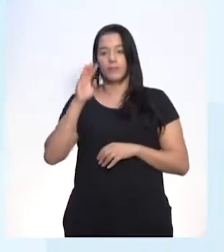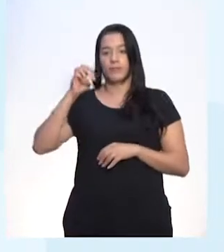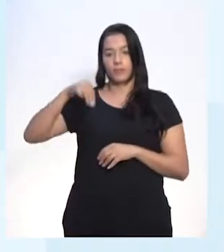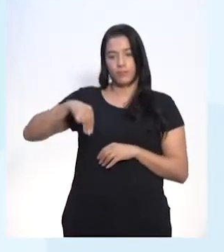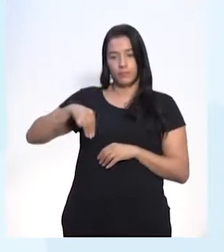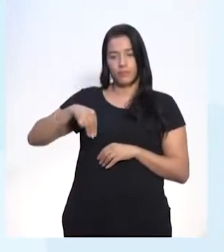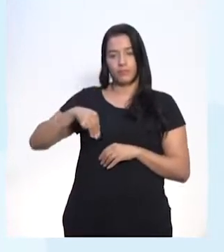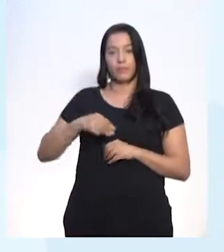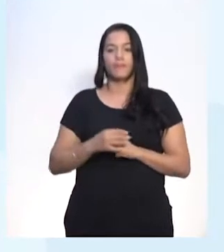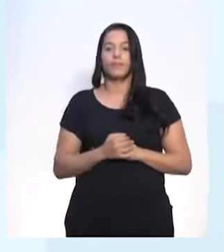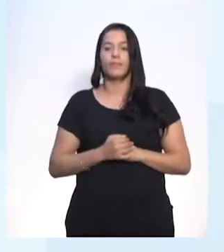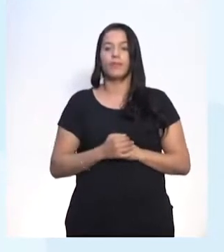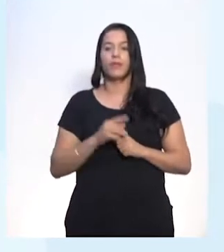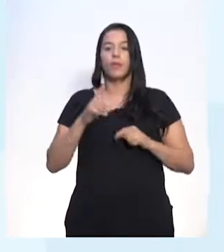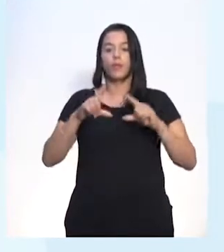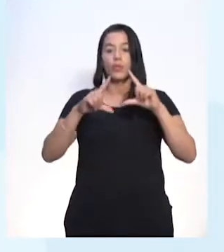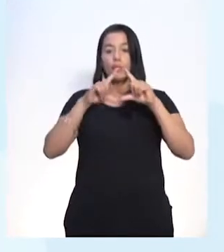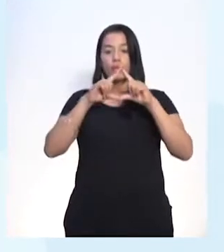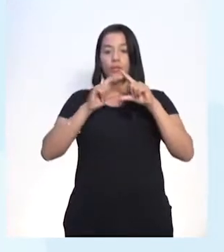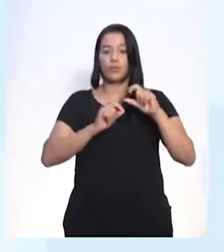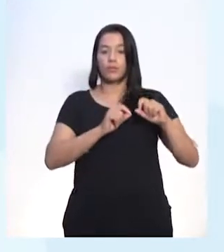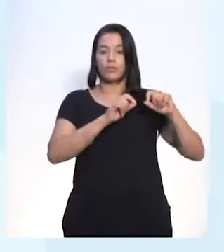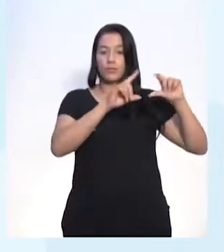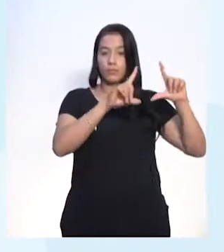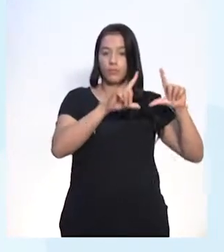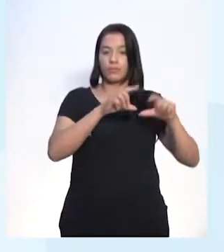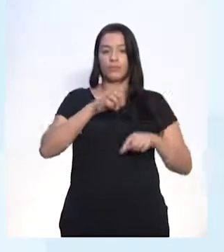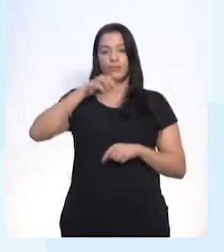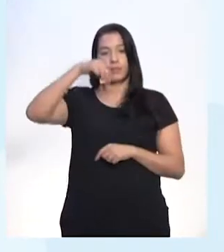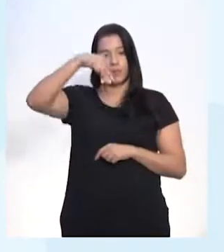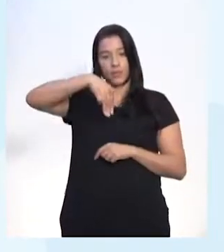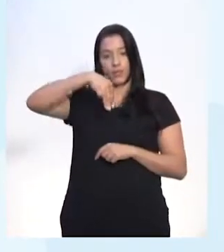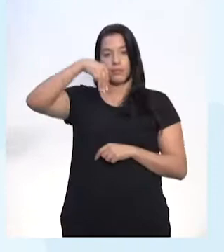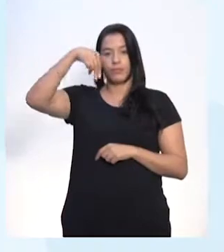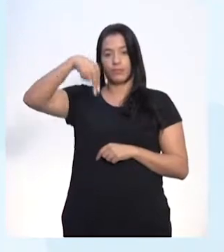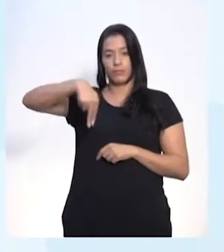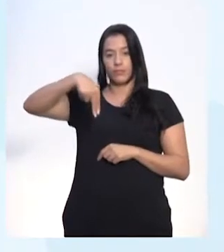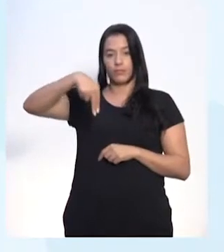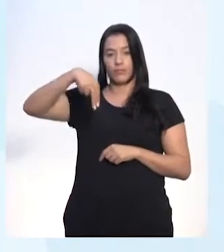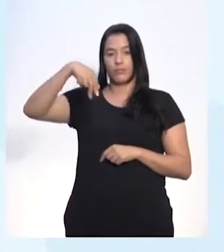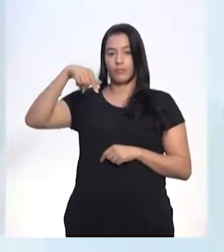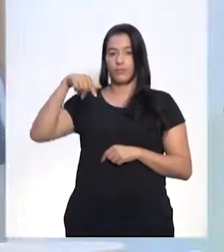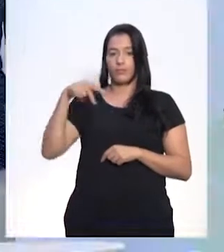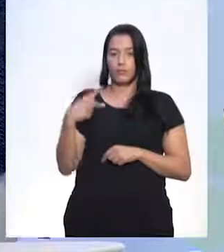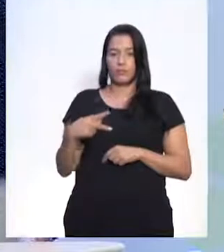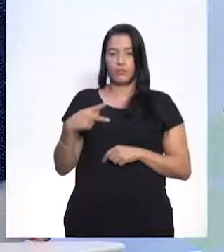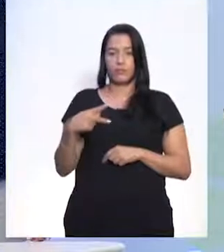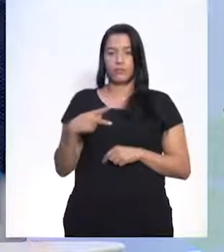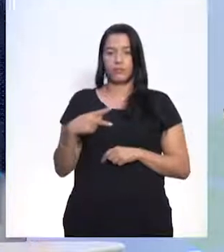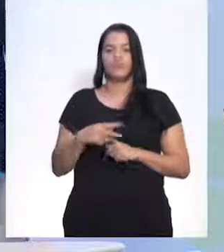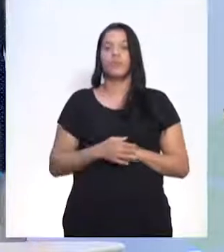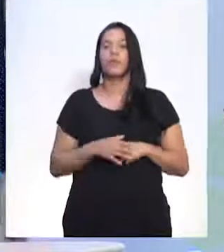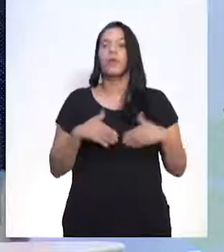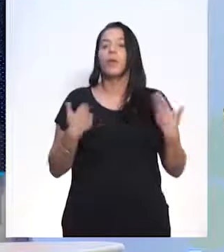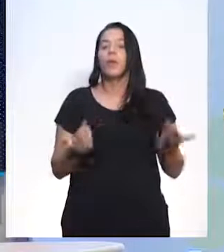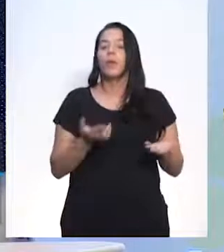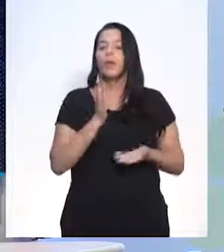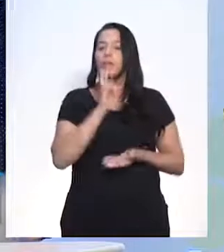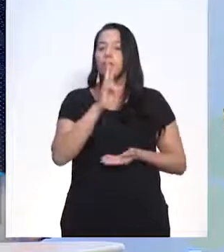M no triângulo maior, que é o MNP. Qual é a alternativa